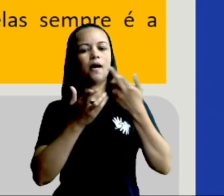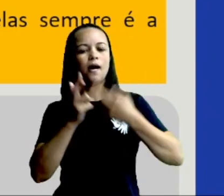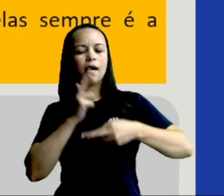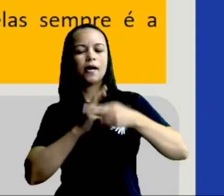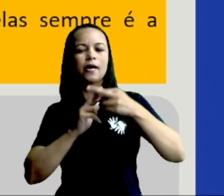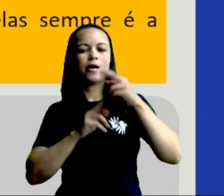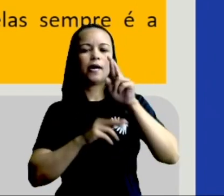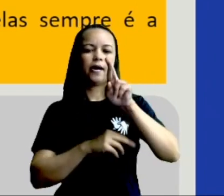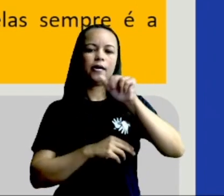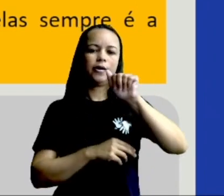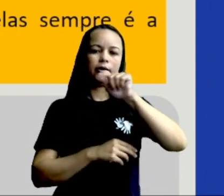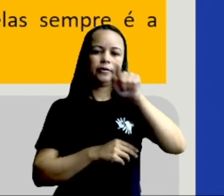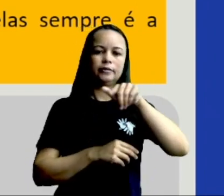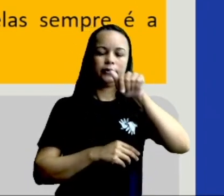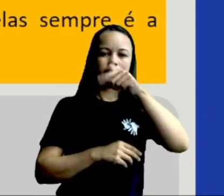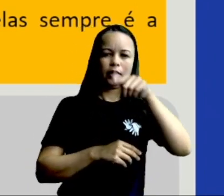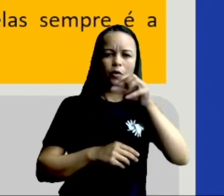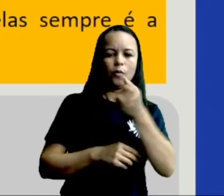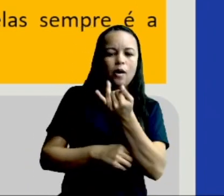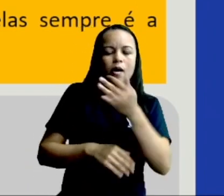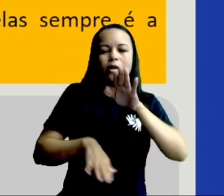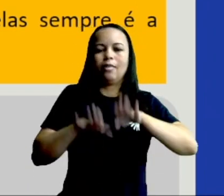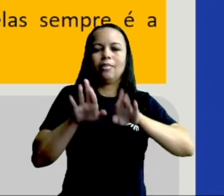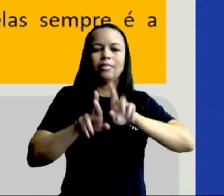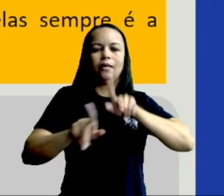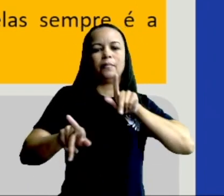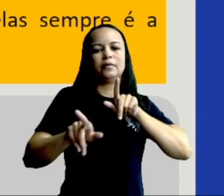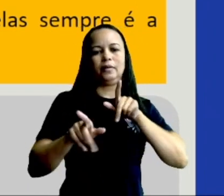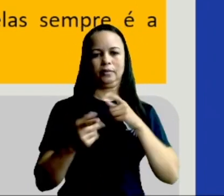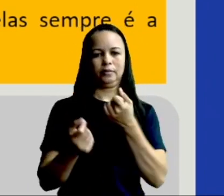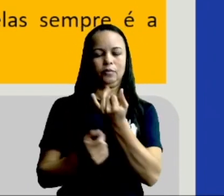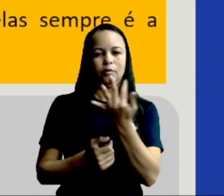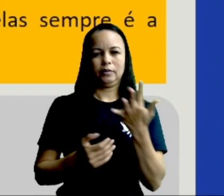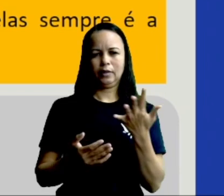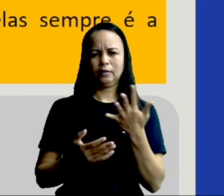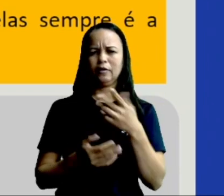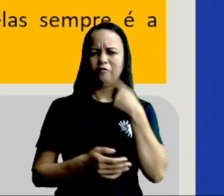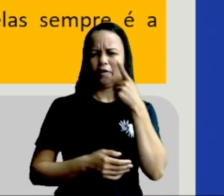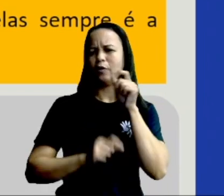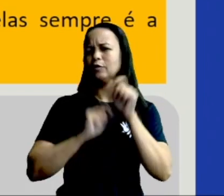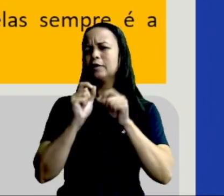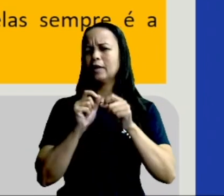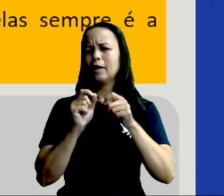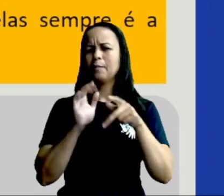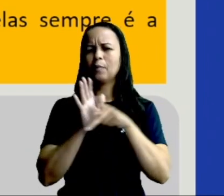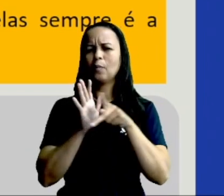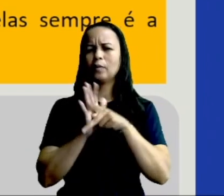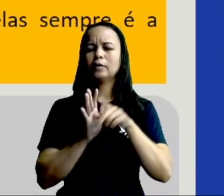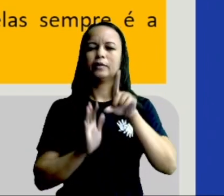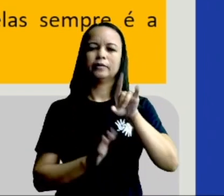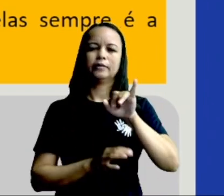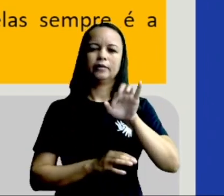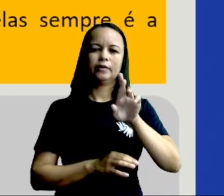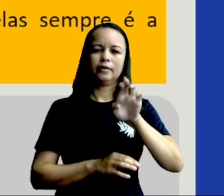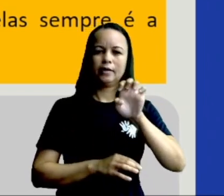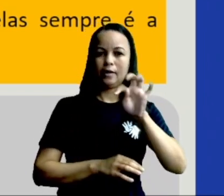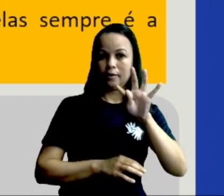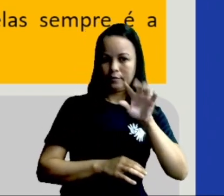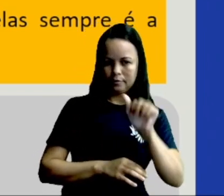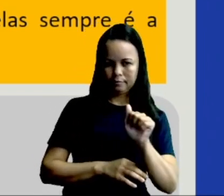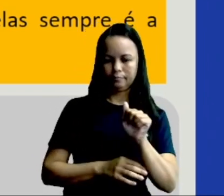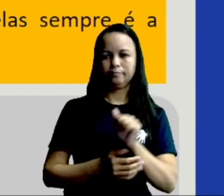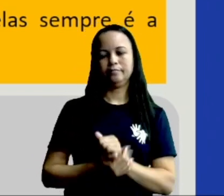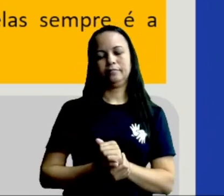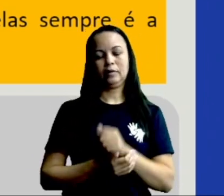mesma, independente da quantidade. Isso aqui a gente falou de quem? De proporcionalidade direta,